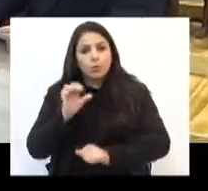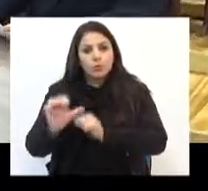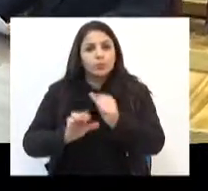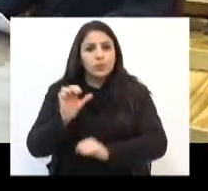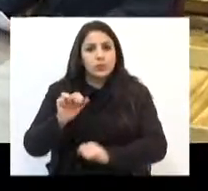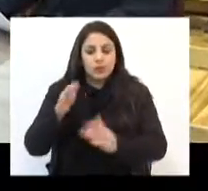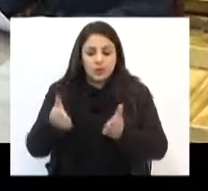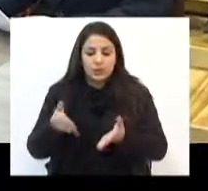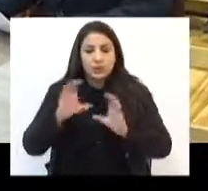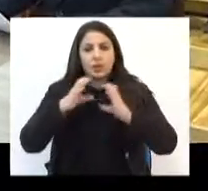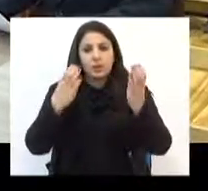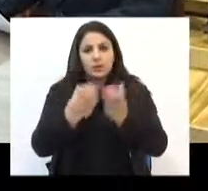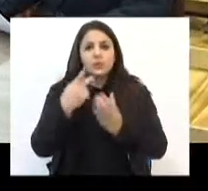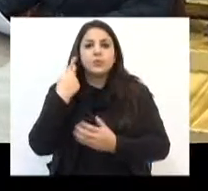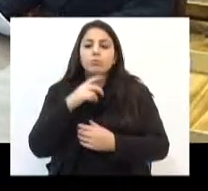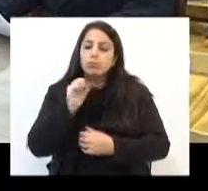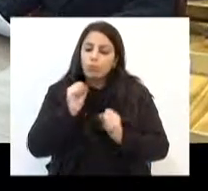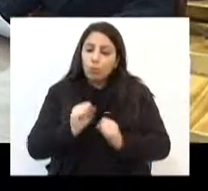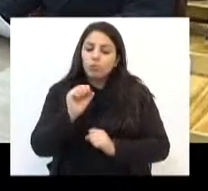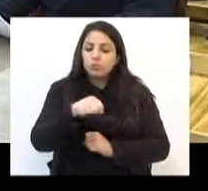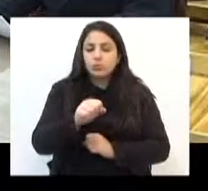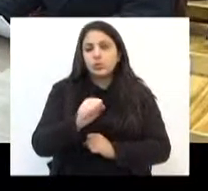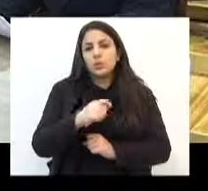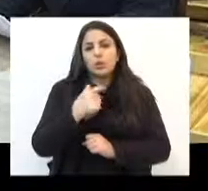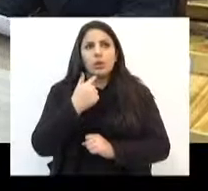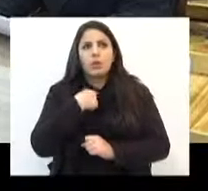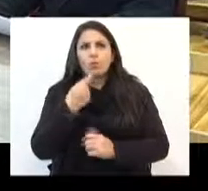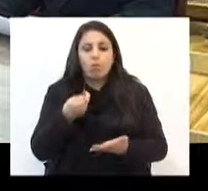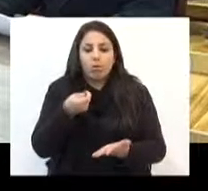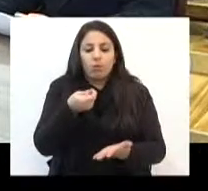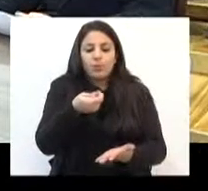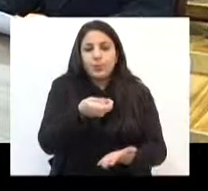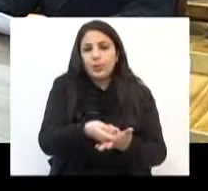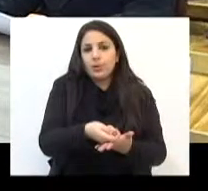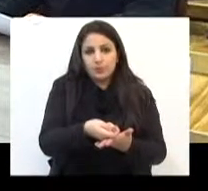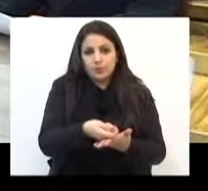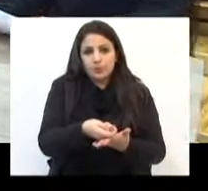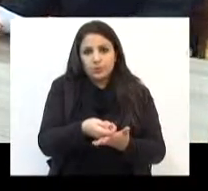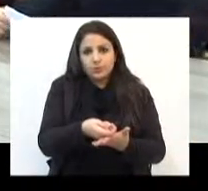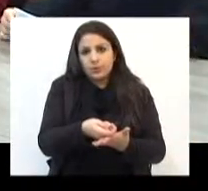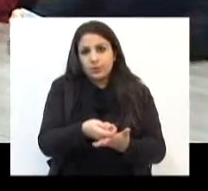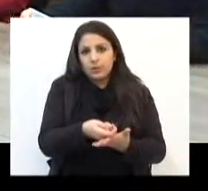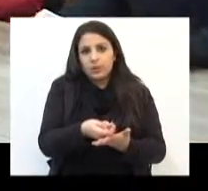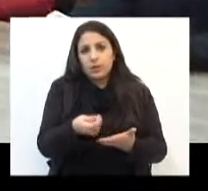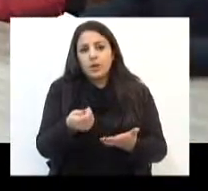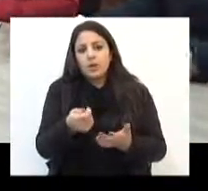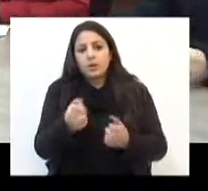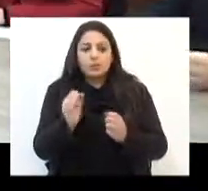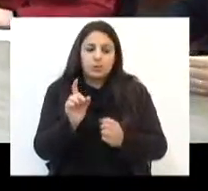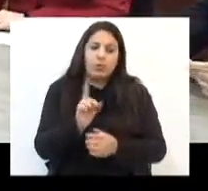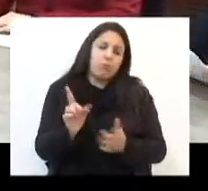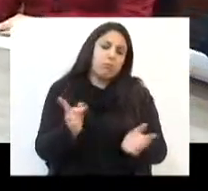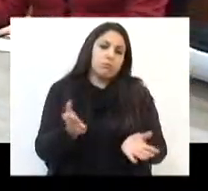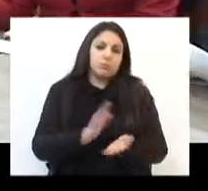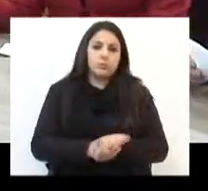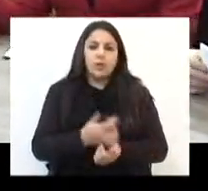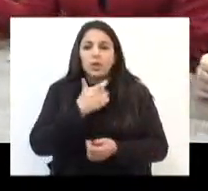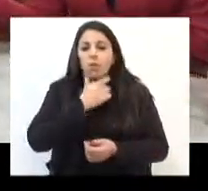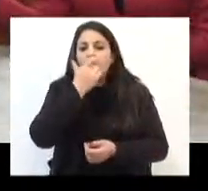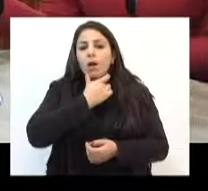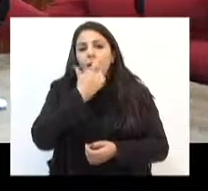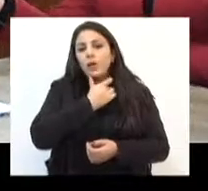possa ter fácil e rápida manutenção. Esse material não é um material de fácil acesso e o custo é alto, e que ela possa dar